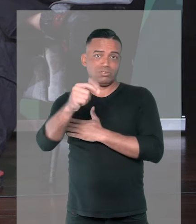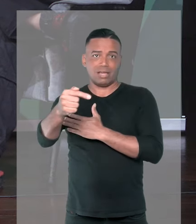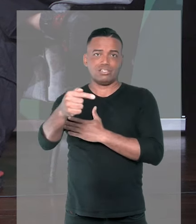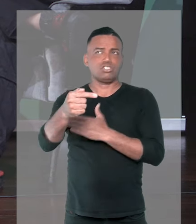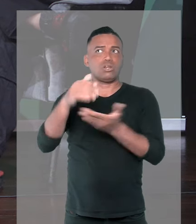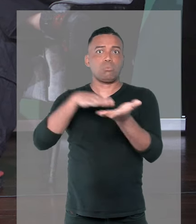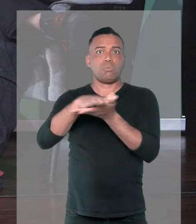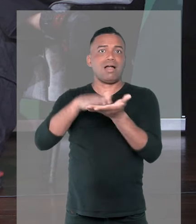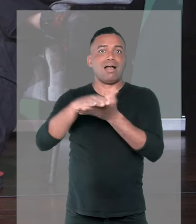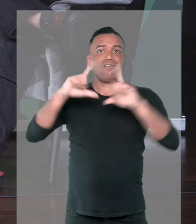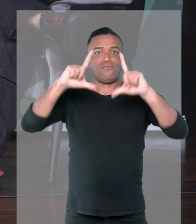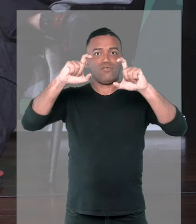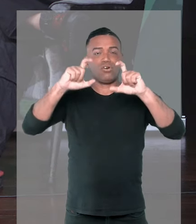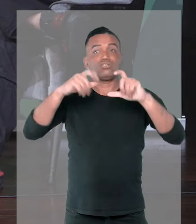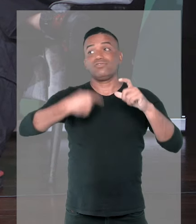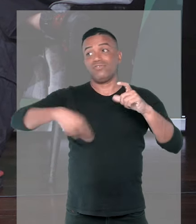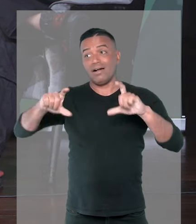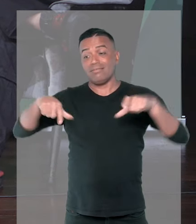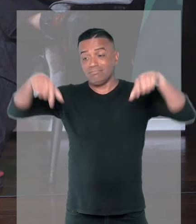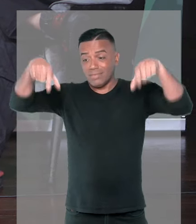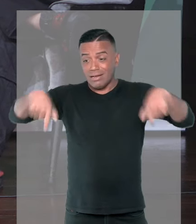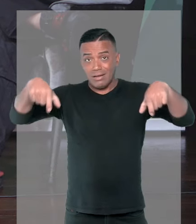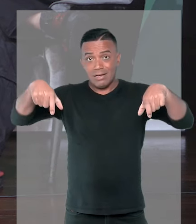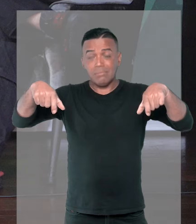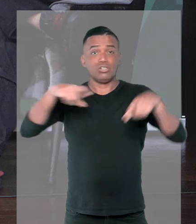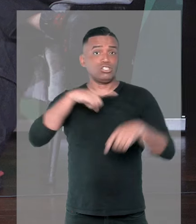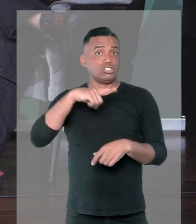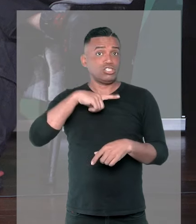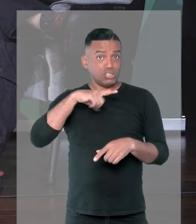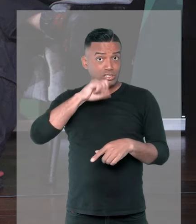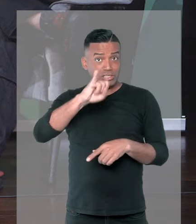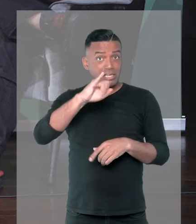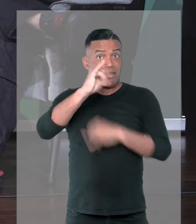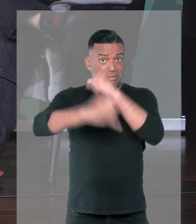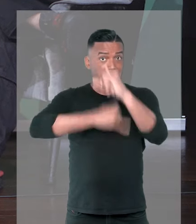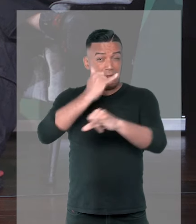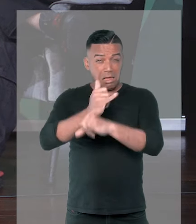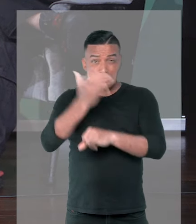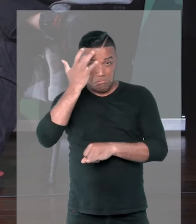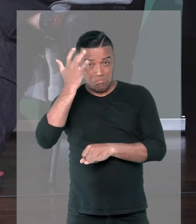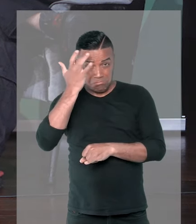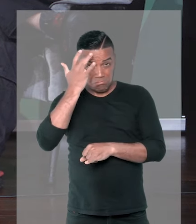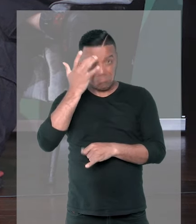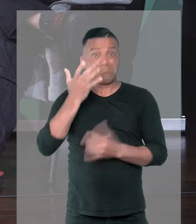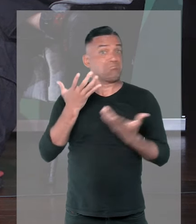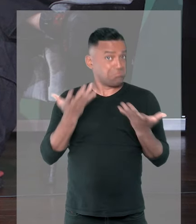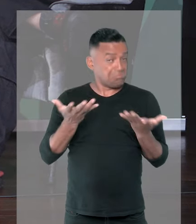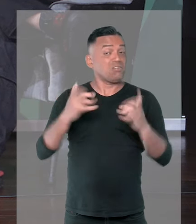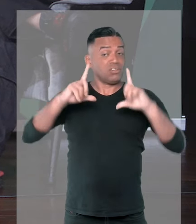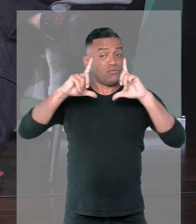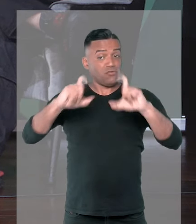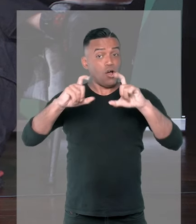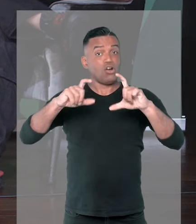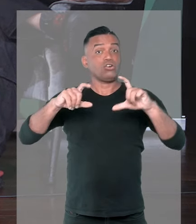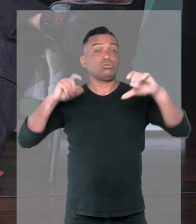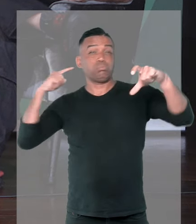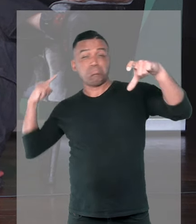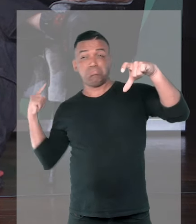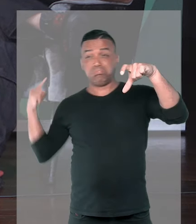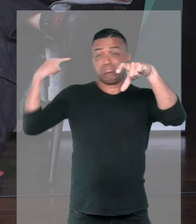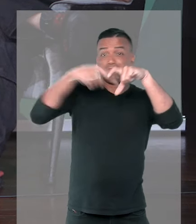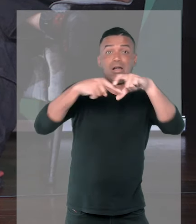foto né hoje você vai pro campo e se tiver um provedor de internet lá bom não é você tira a foto do gol e publica na